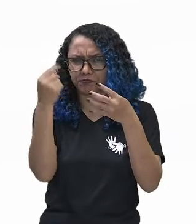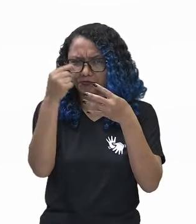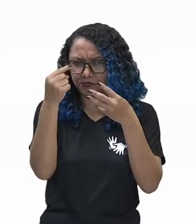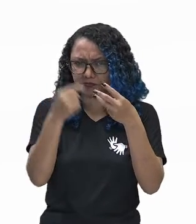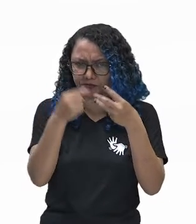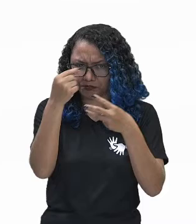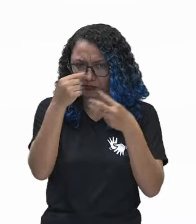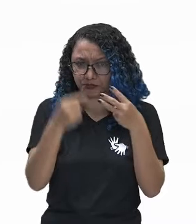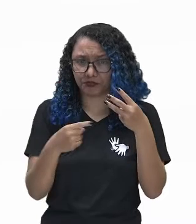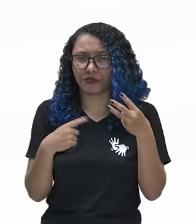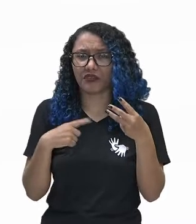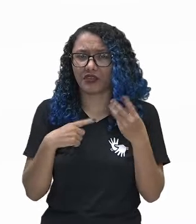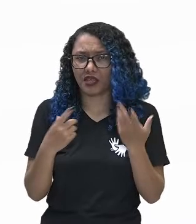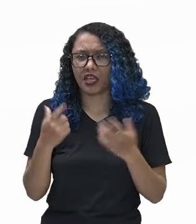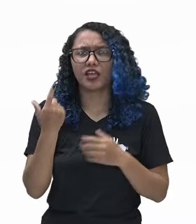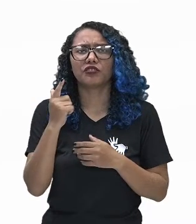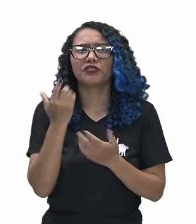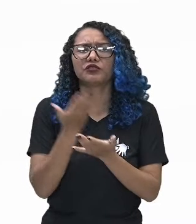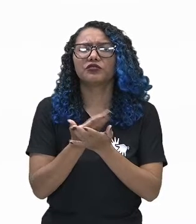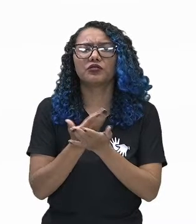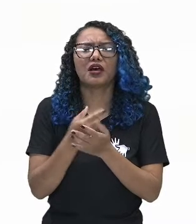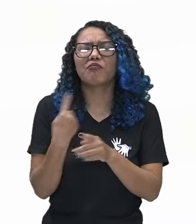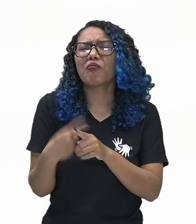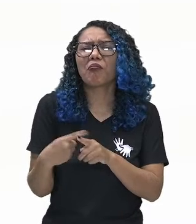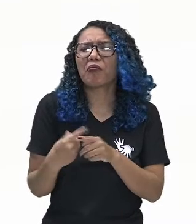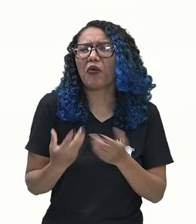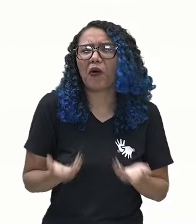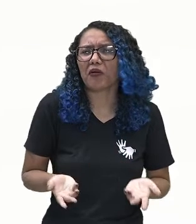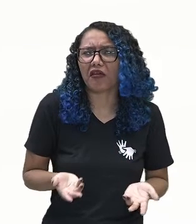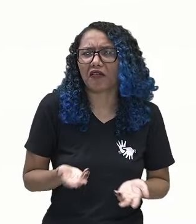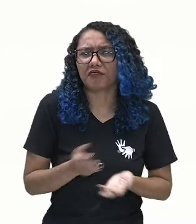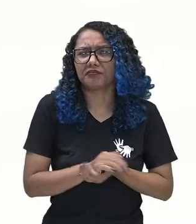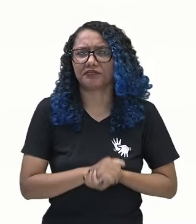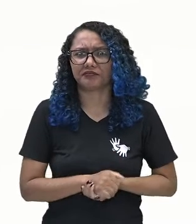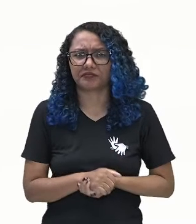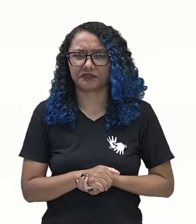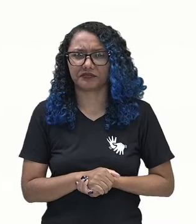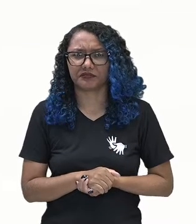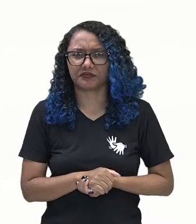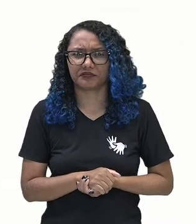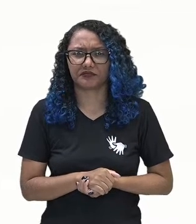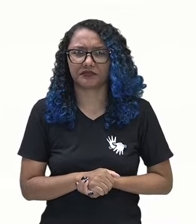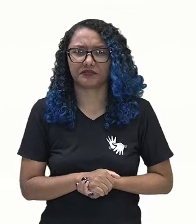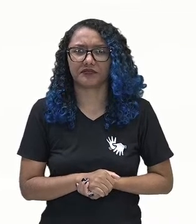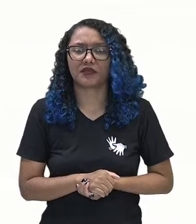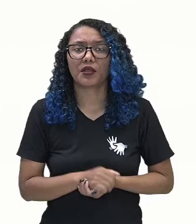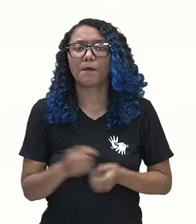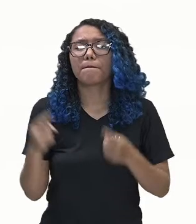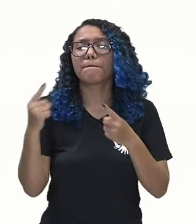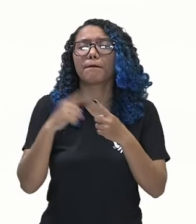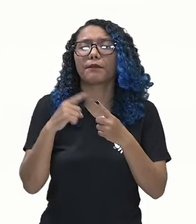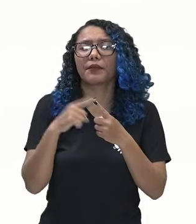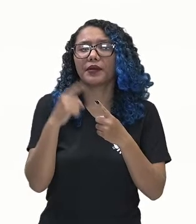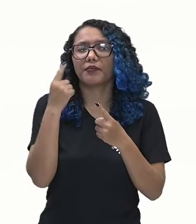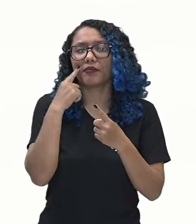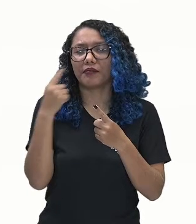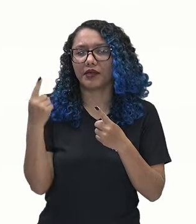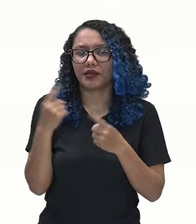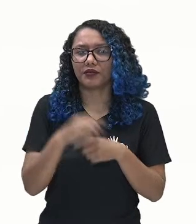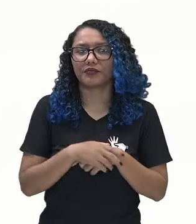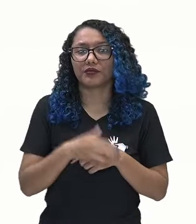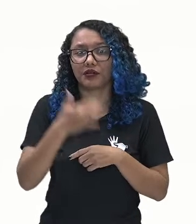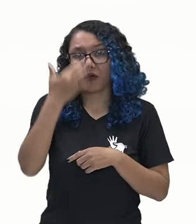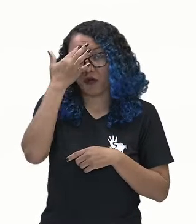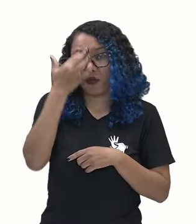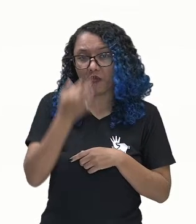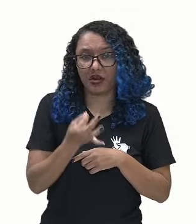Então eu coloquei 3 tópicos aí para vocês, olha. Primeiro a gente tem compreender aqui o espaço